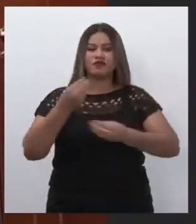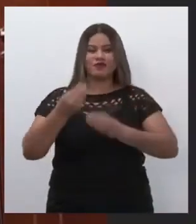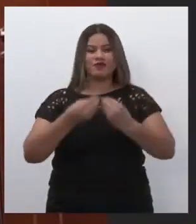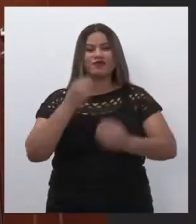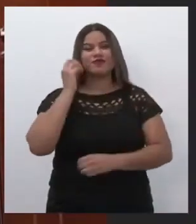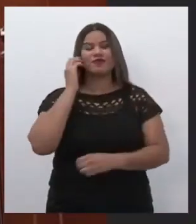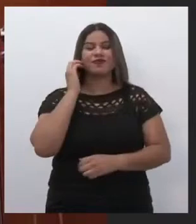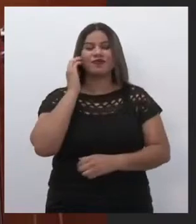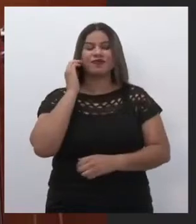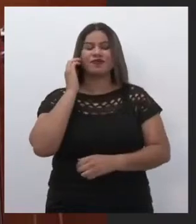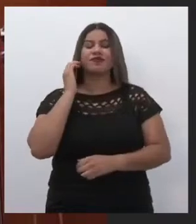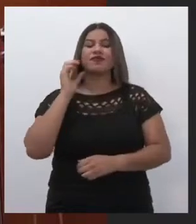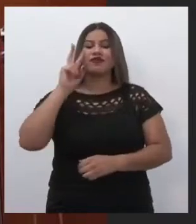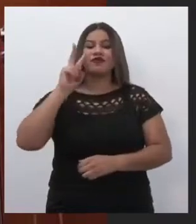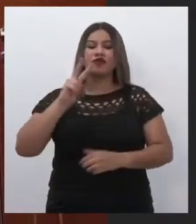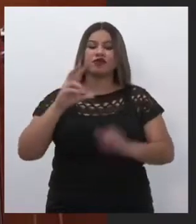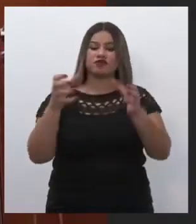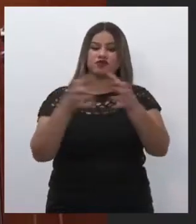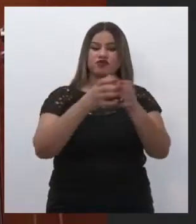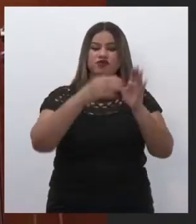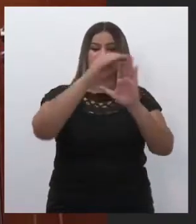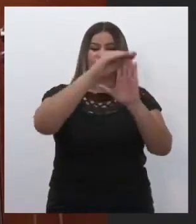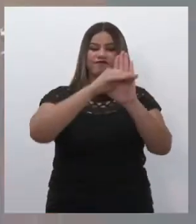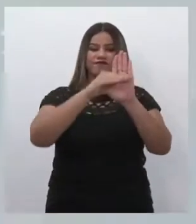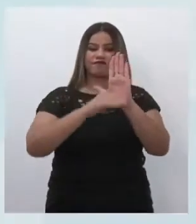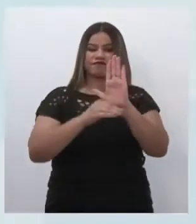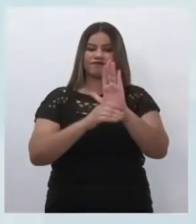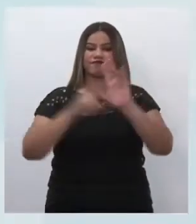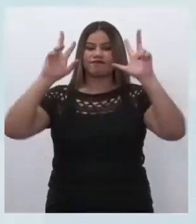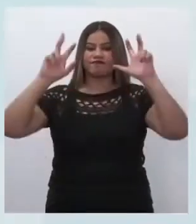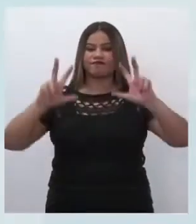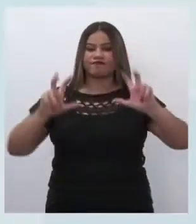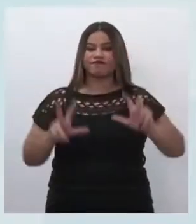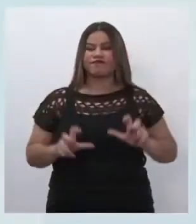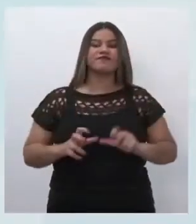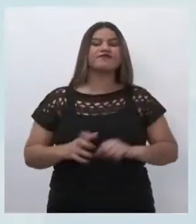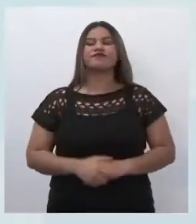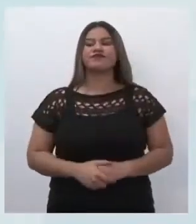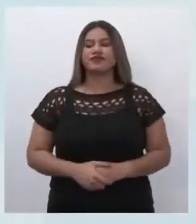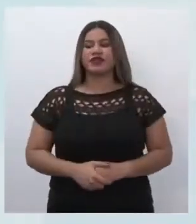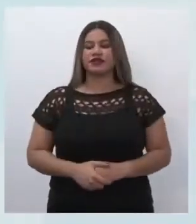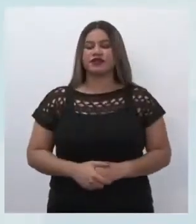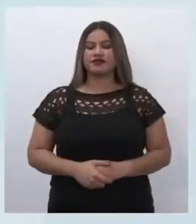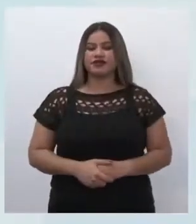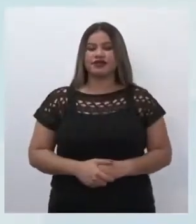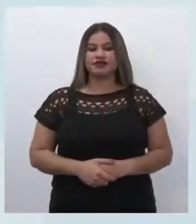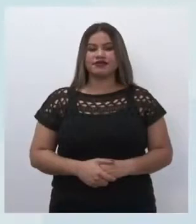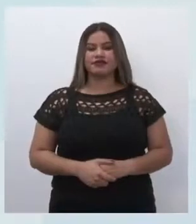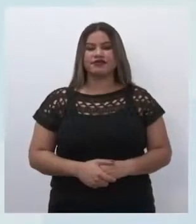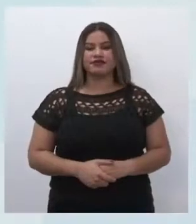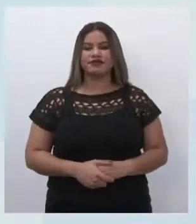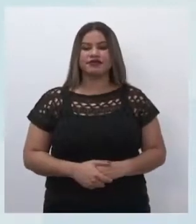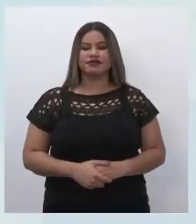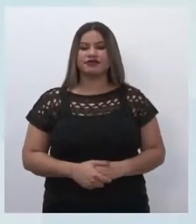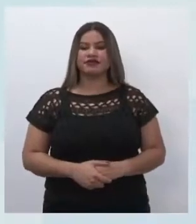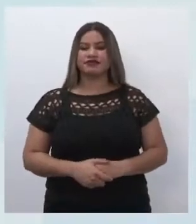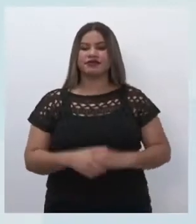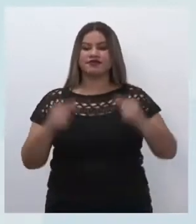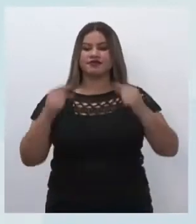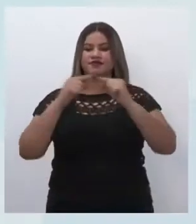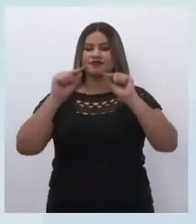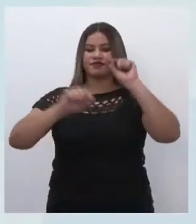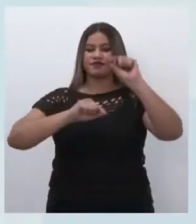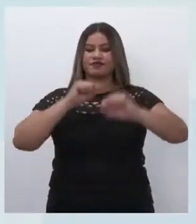observar a equipe que elaborou essa pauta. Pode colocar o slide 2 na tela, por favor? Os elaboradores da pauta